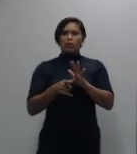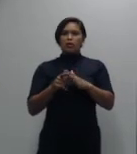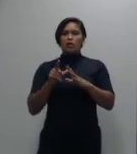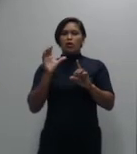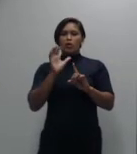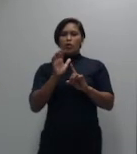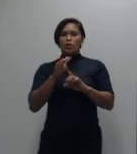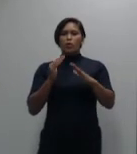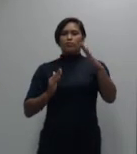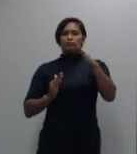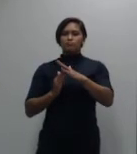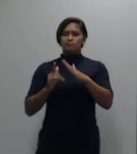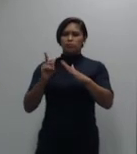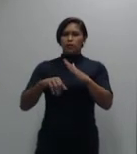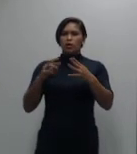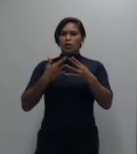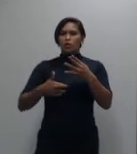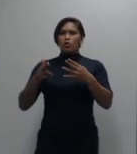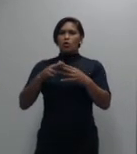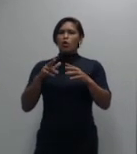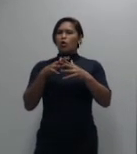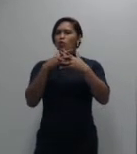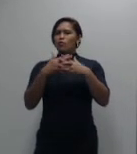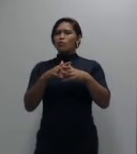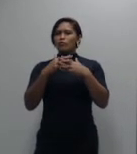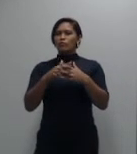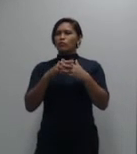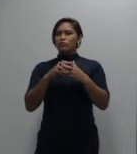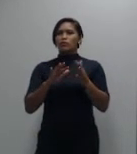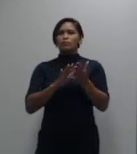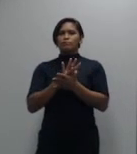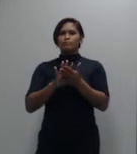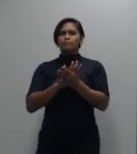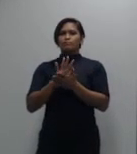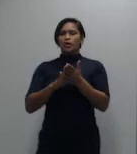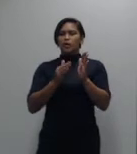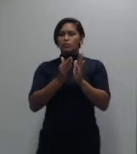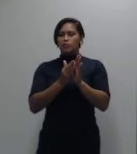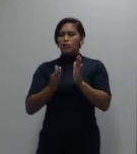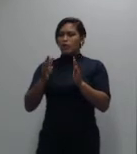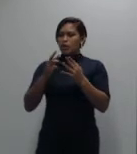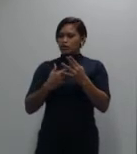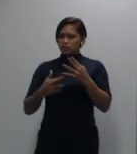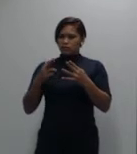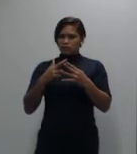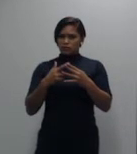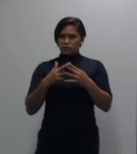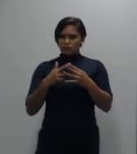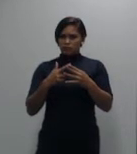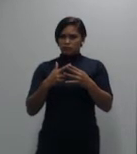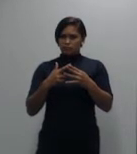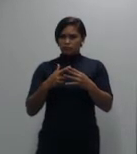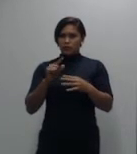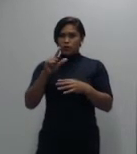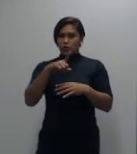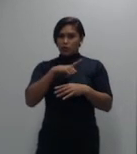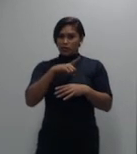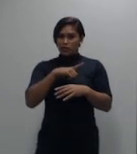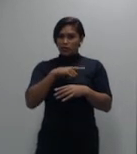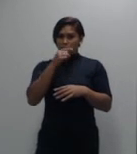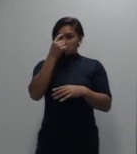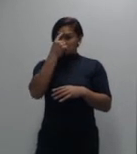interromper o prazo para recurso não confunde com efeitos em termos do recurso o que você tem tem nem